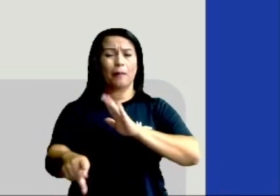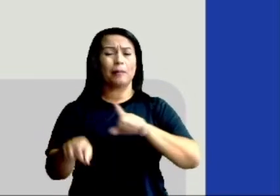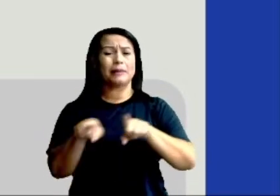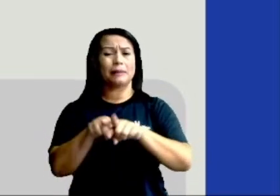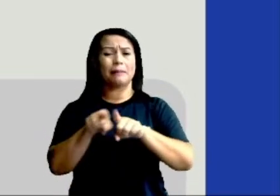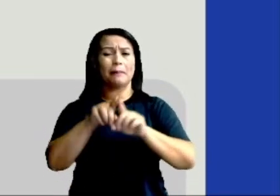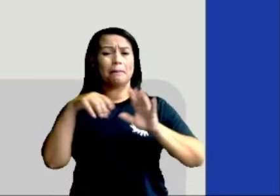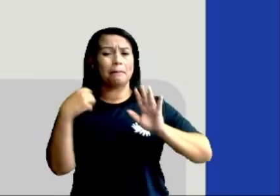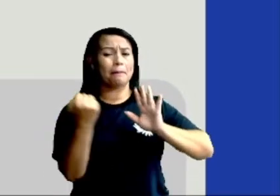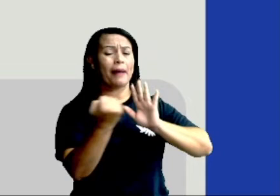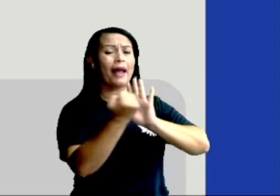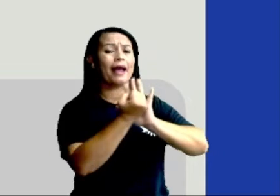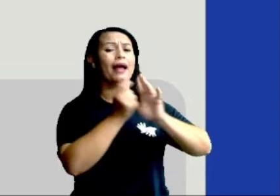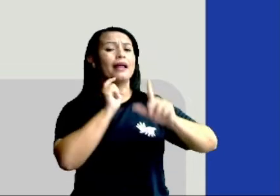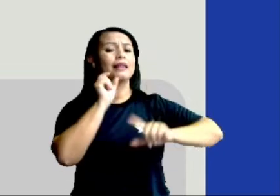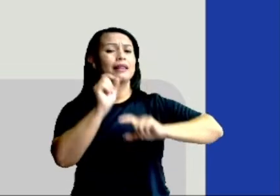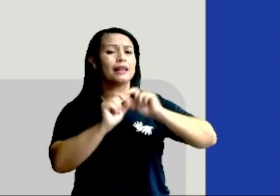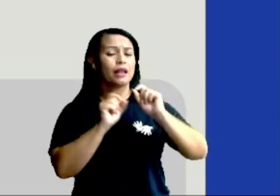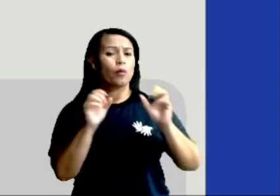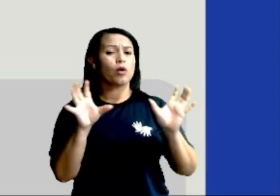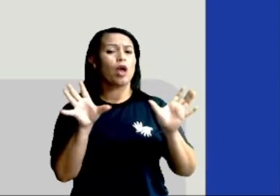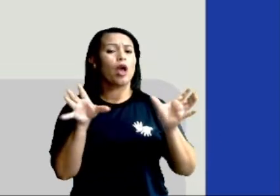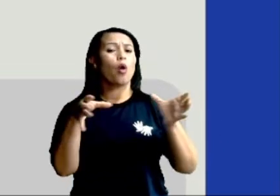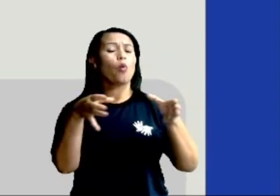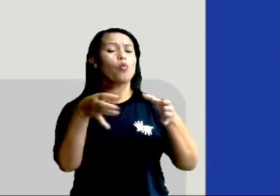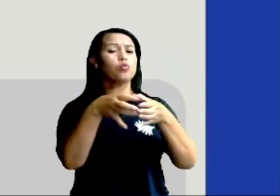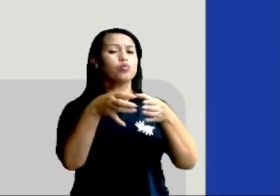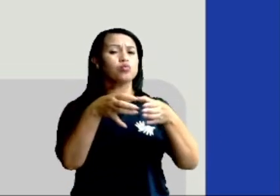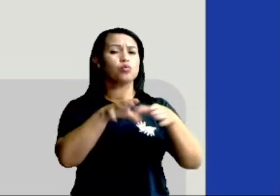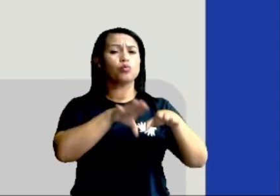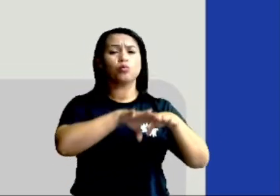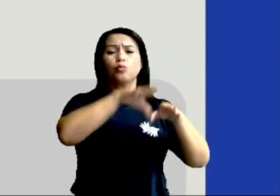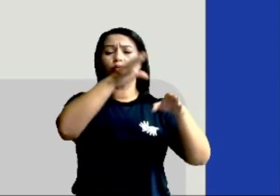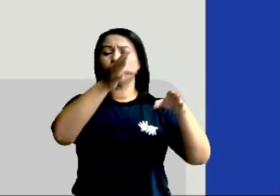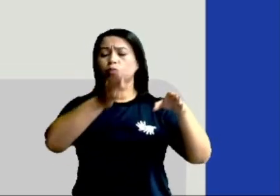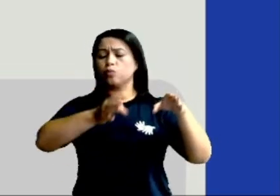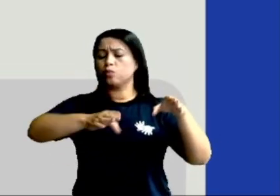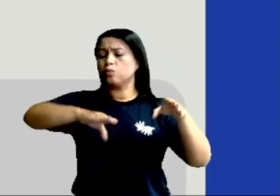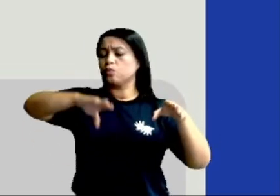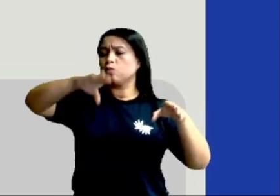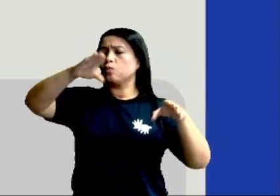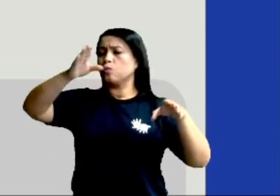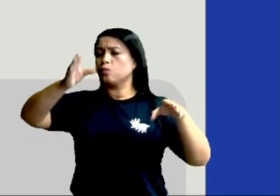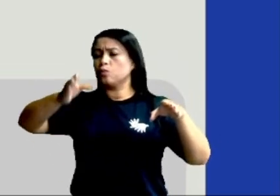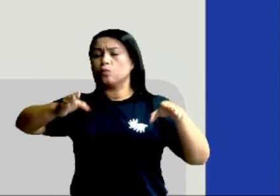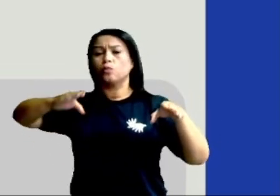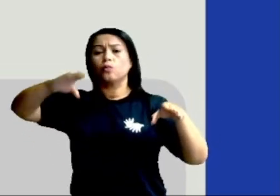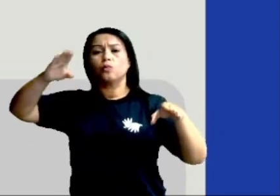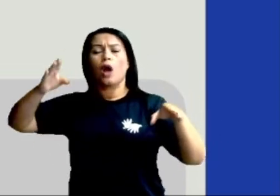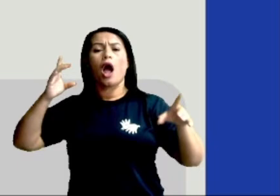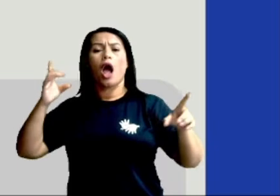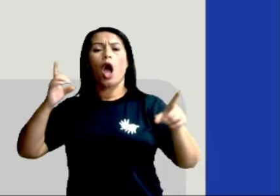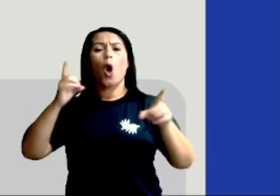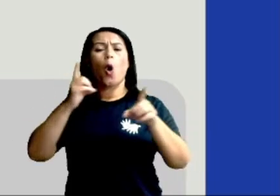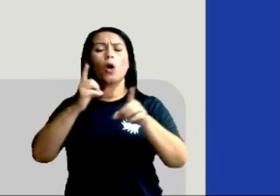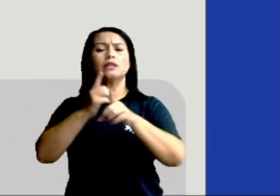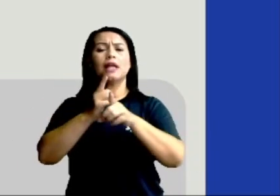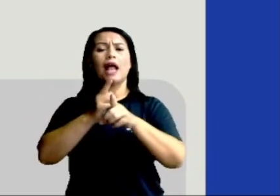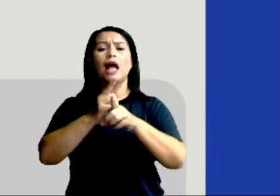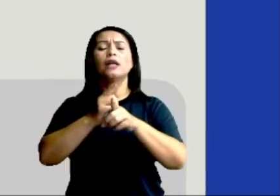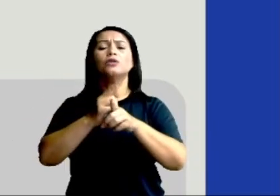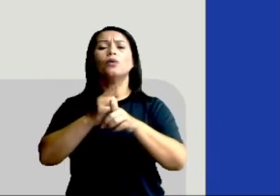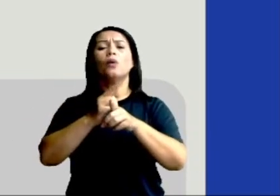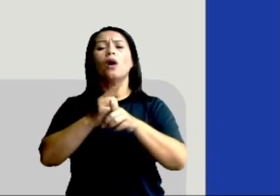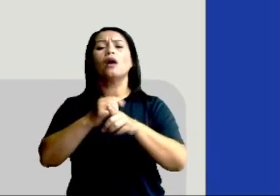região é a formação de um conjunto de serras com topo arredondado, encontrado no trecho leste